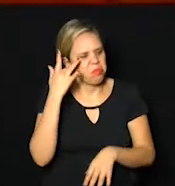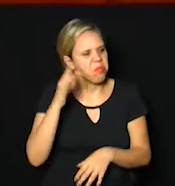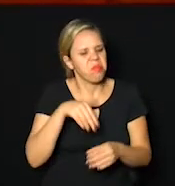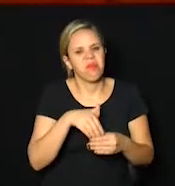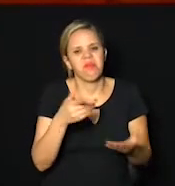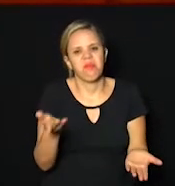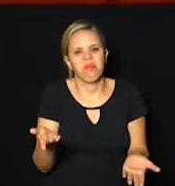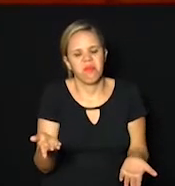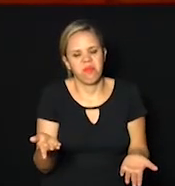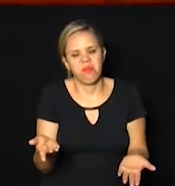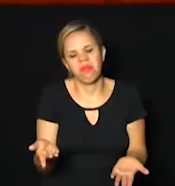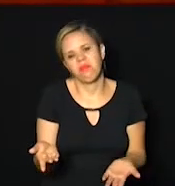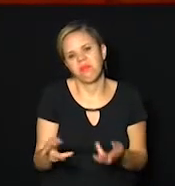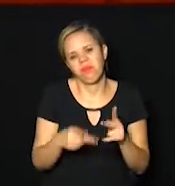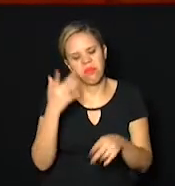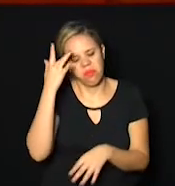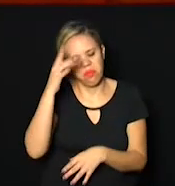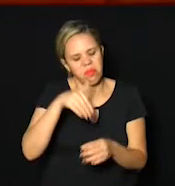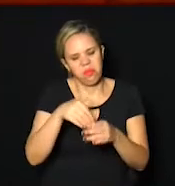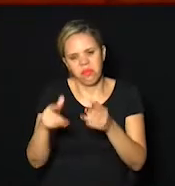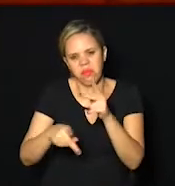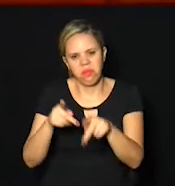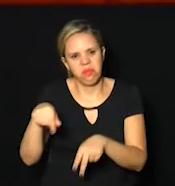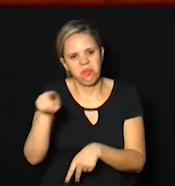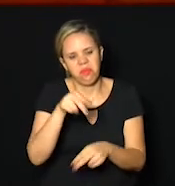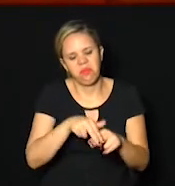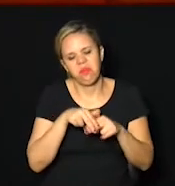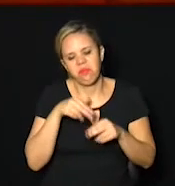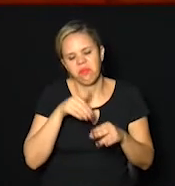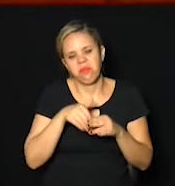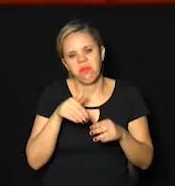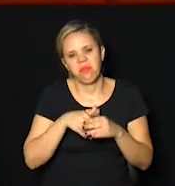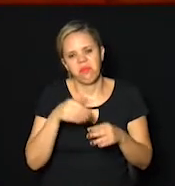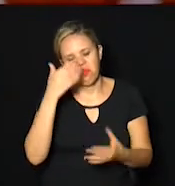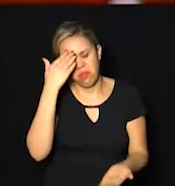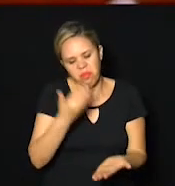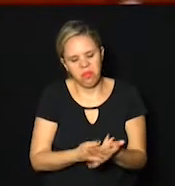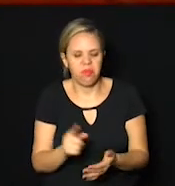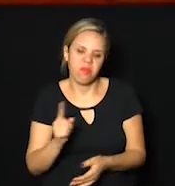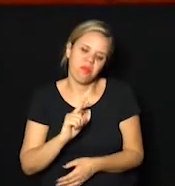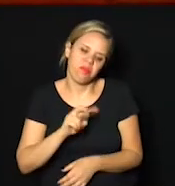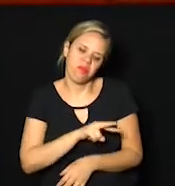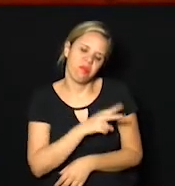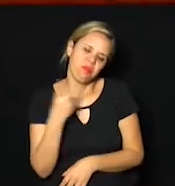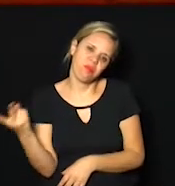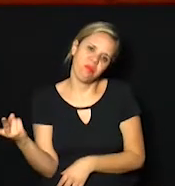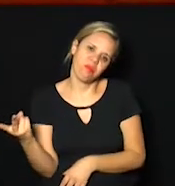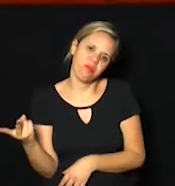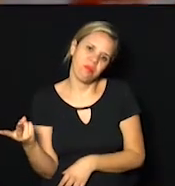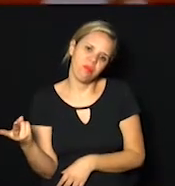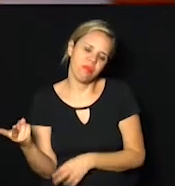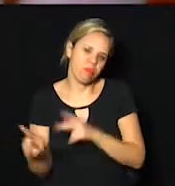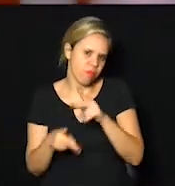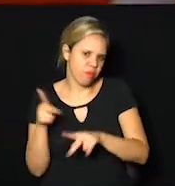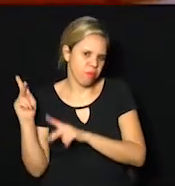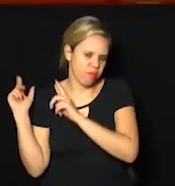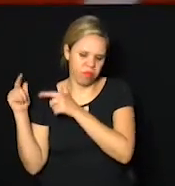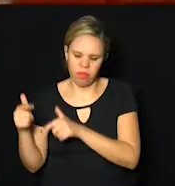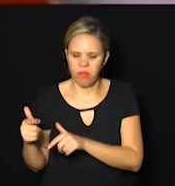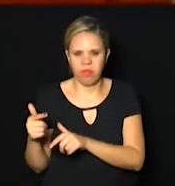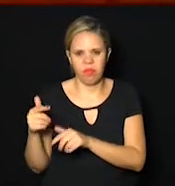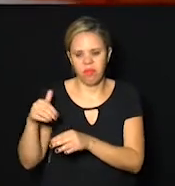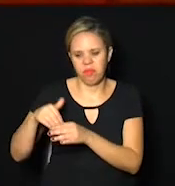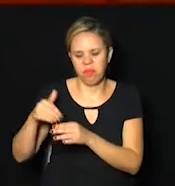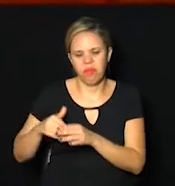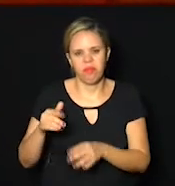isso, né? As pessoas não sabem votar, por isso que eles votaram em quem eu não acredito. Ou o contrário, né? Os conservadores dizem, votaram nos